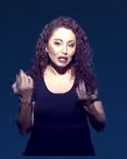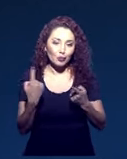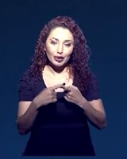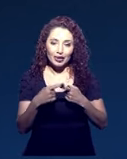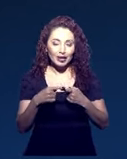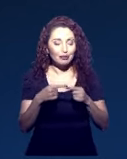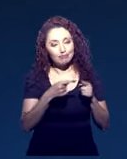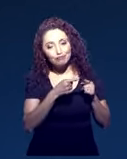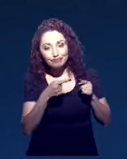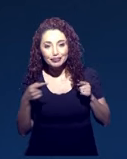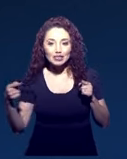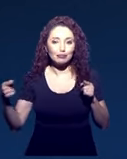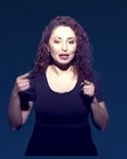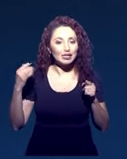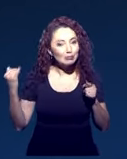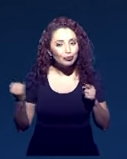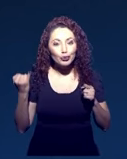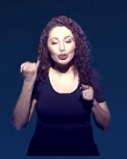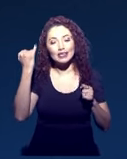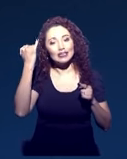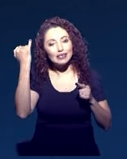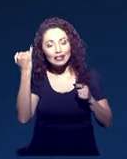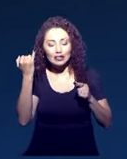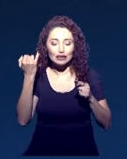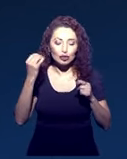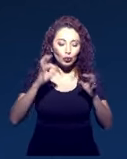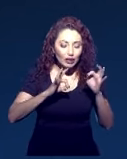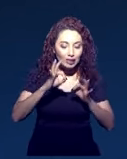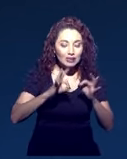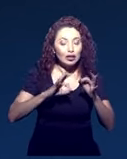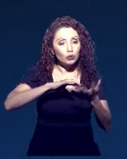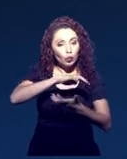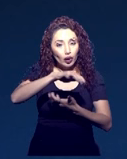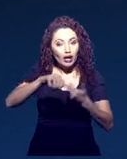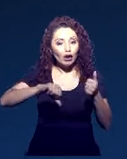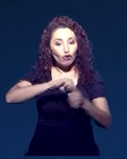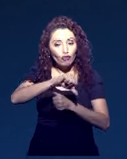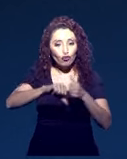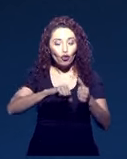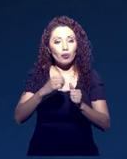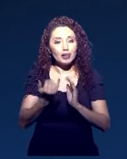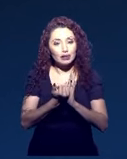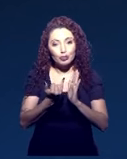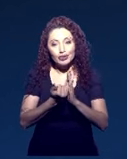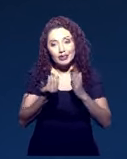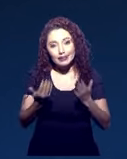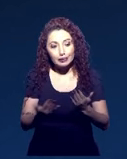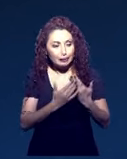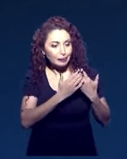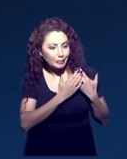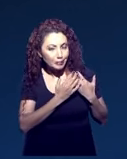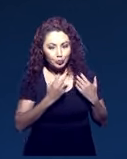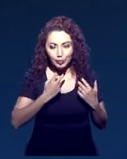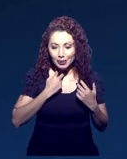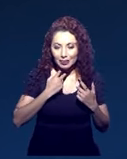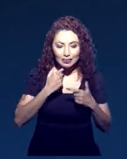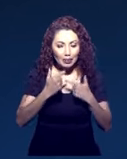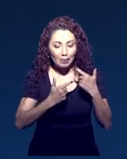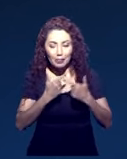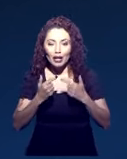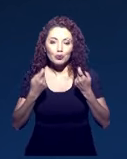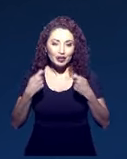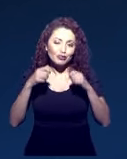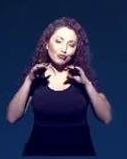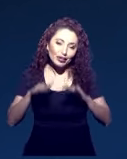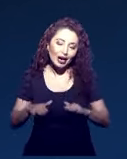semana que é muito importante eh de apreciação da reforma tributária então a responsabilidade me impôs permanecer em Brasília hoje será um dia